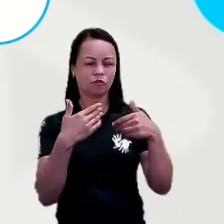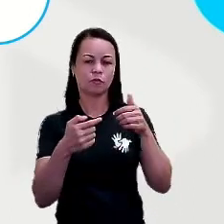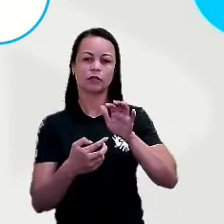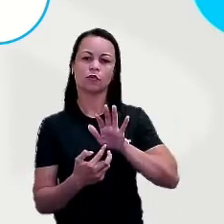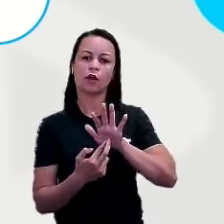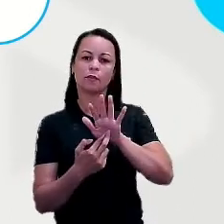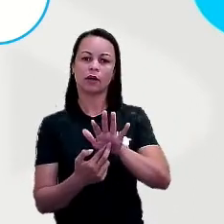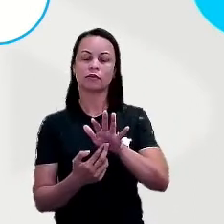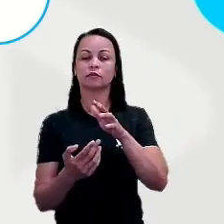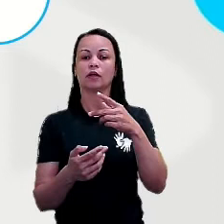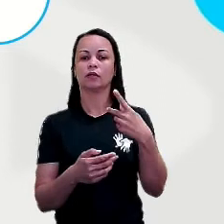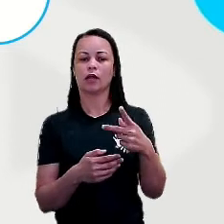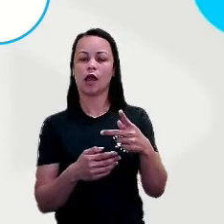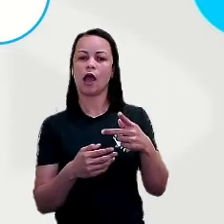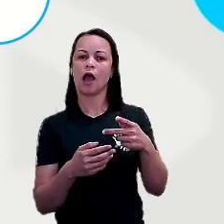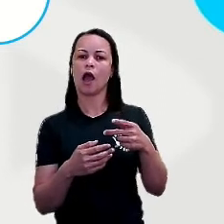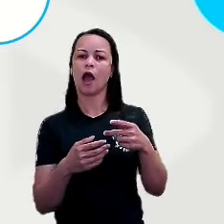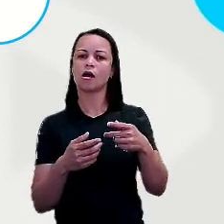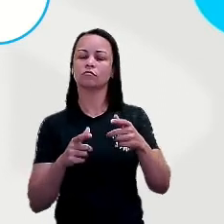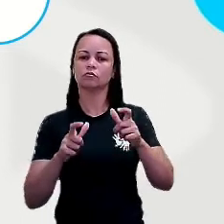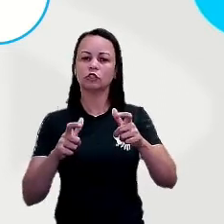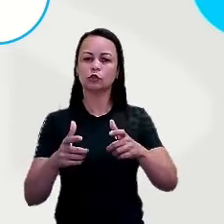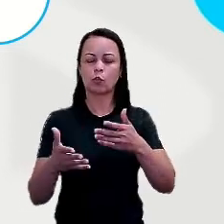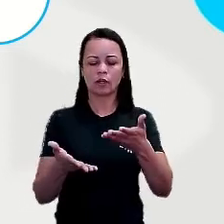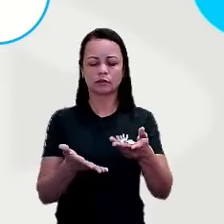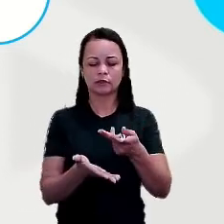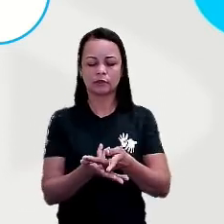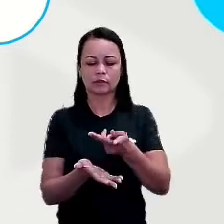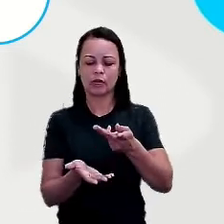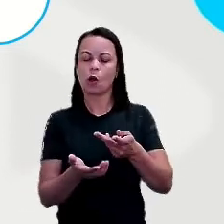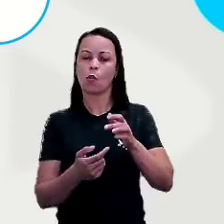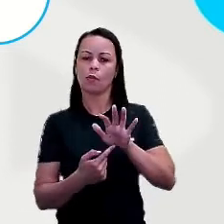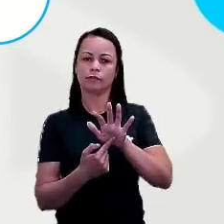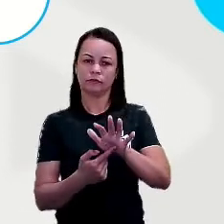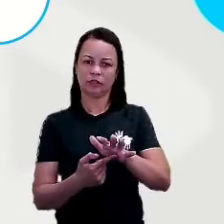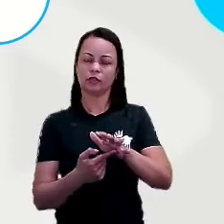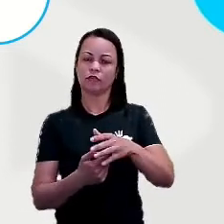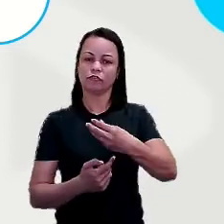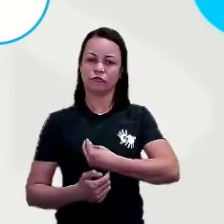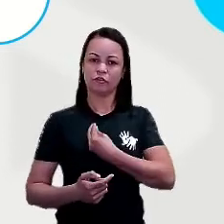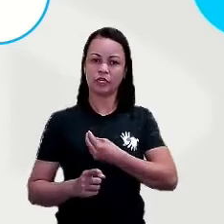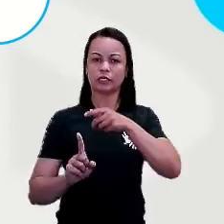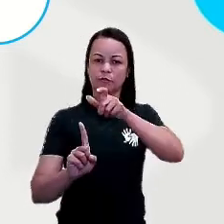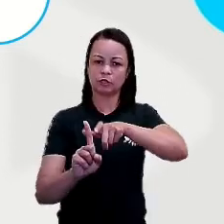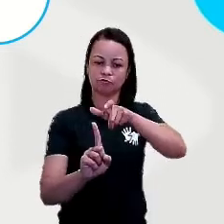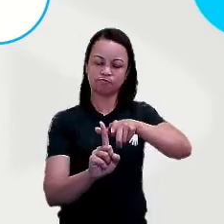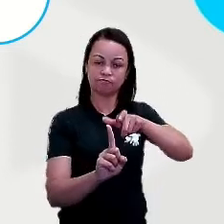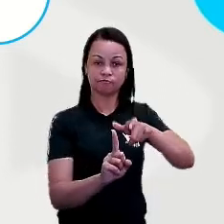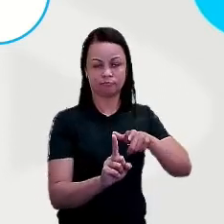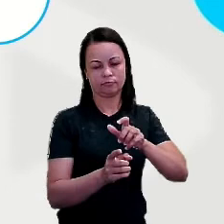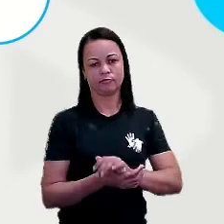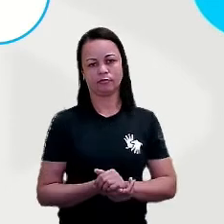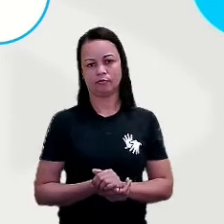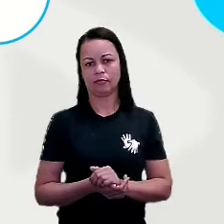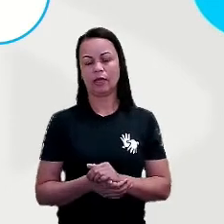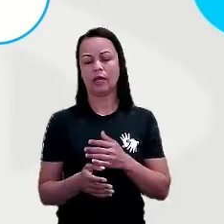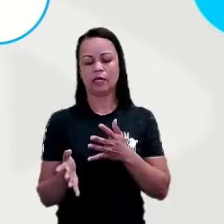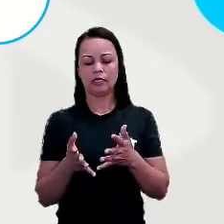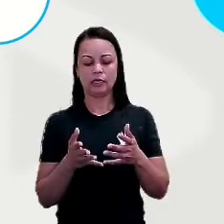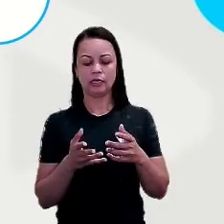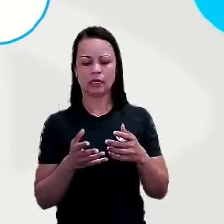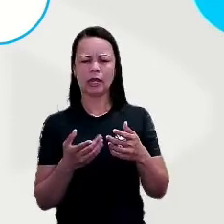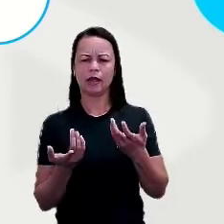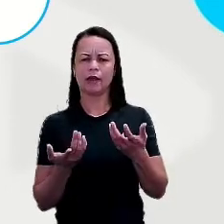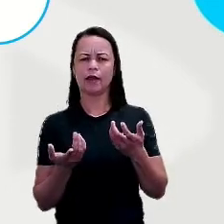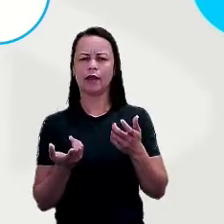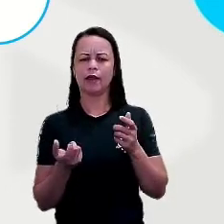apresenta-se, né, a situação, problema vivenciada pelos personagens. Então, geralmente, o conto ele é uma história curtinha, tem